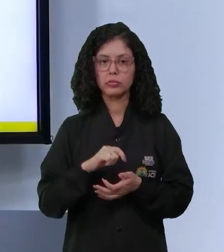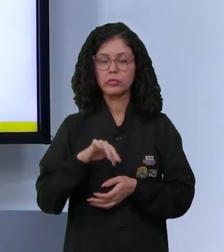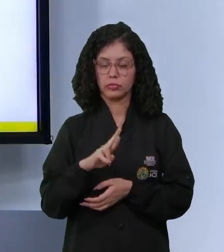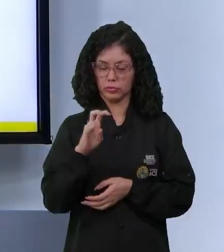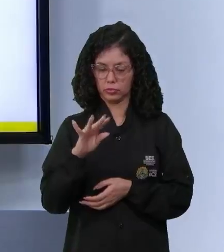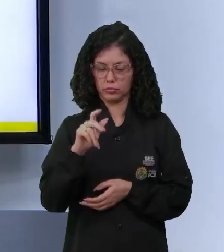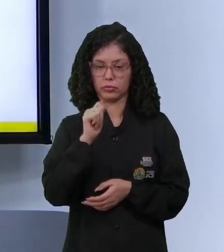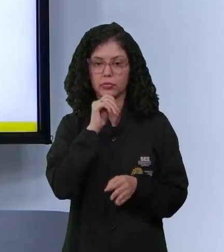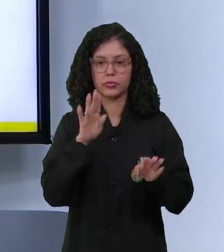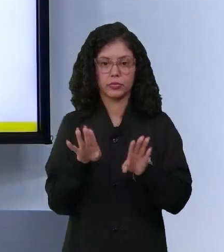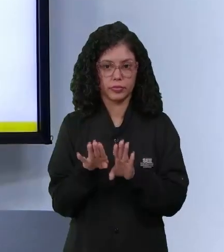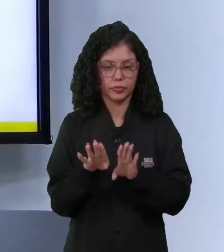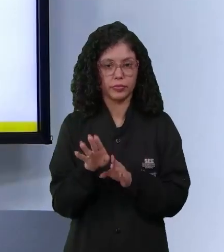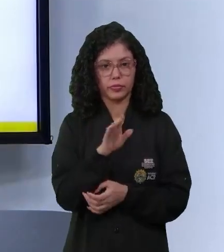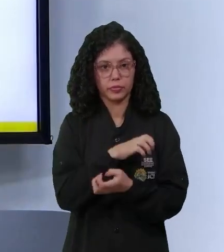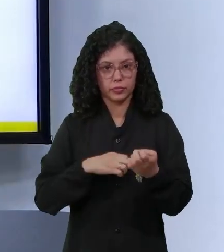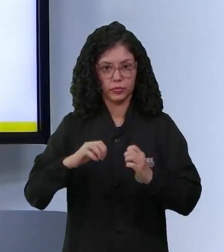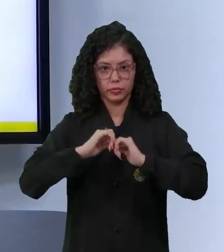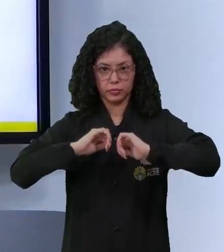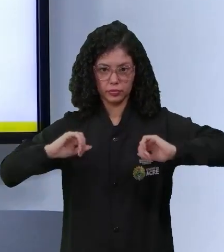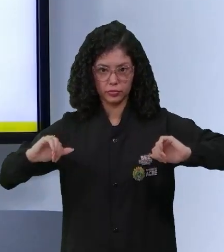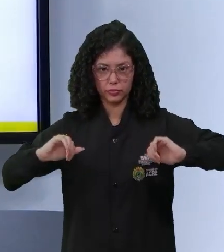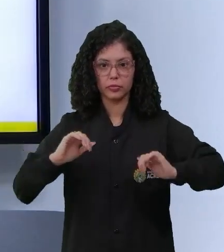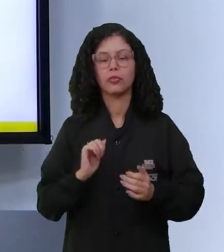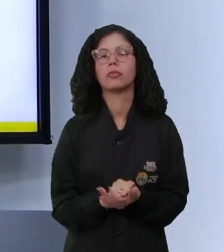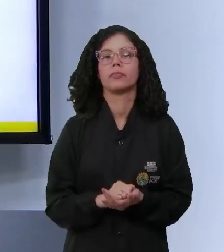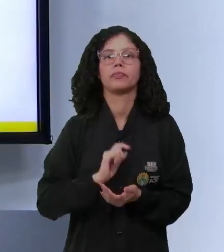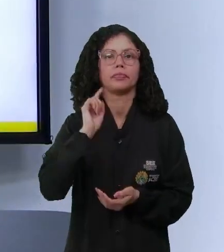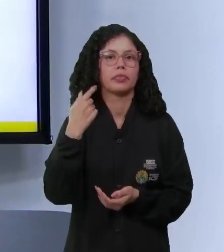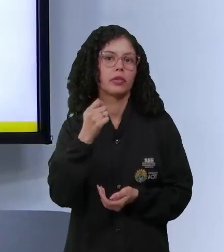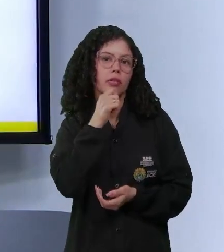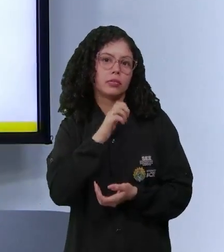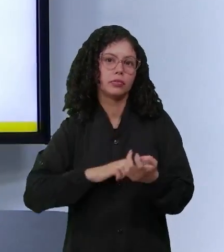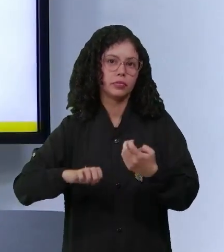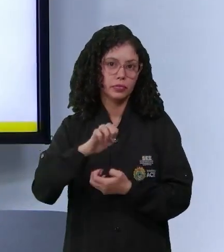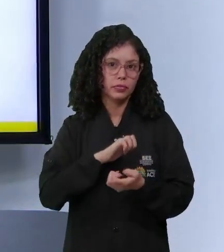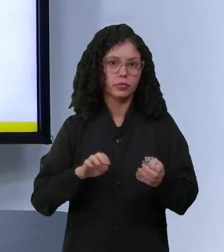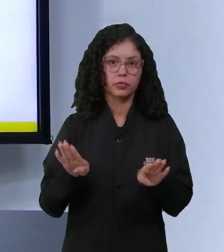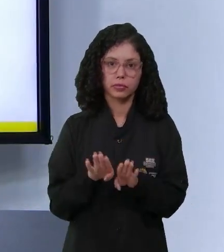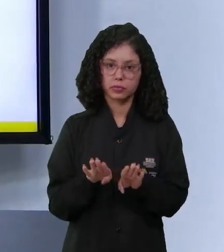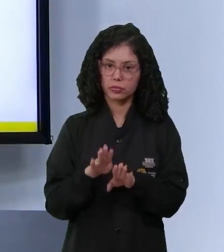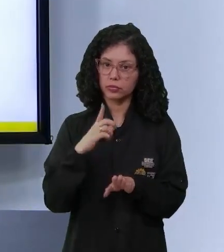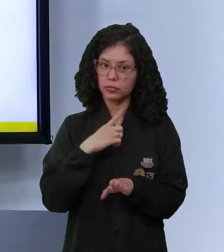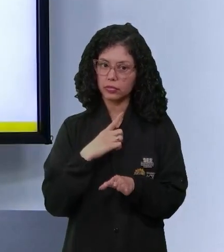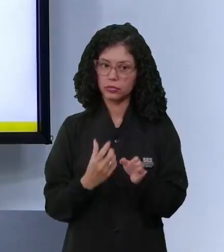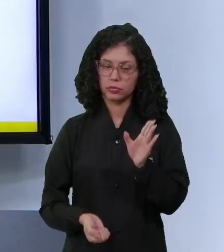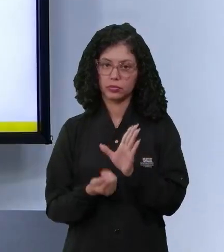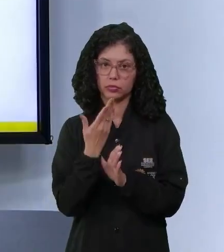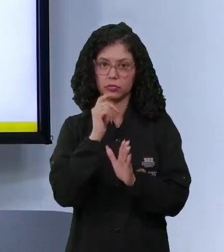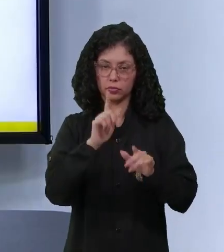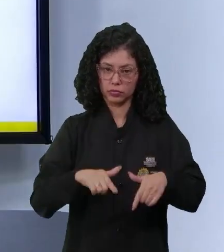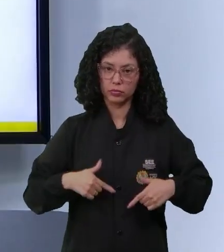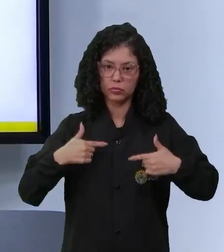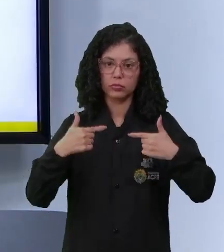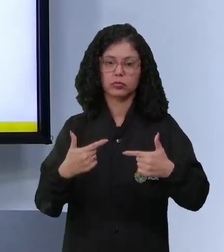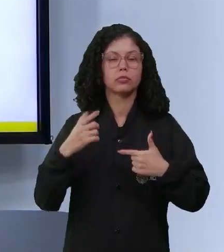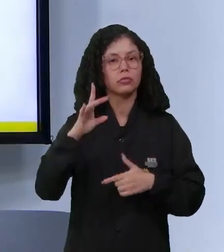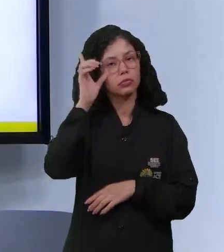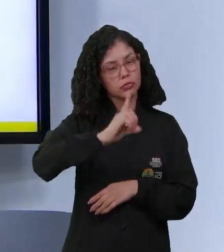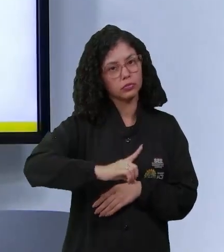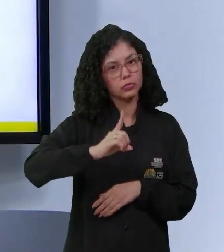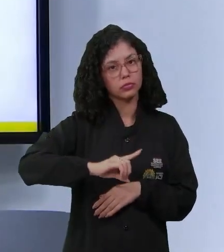nativistas e as revoltas separatistas. Aquelas revoltas que tinham um cunho de lutar apenas por